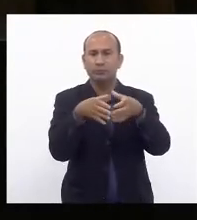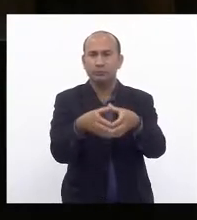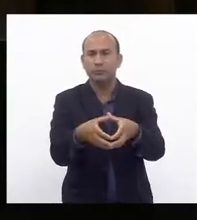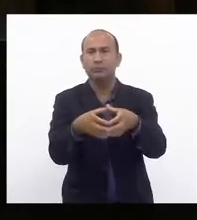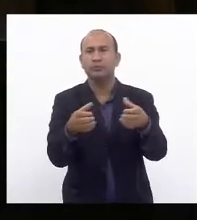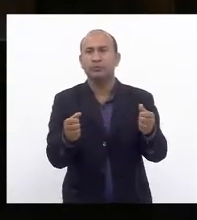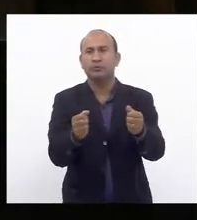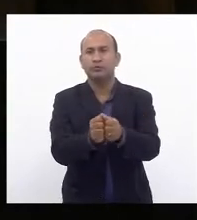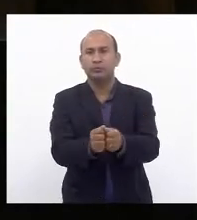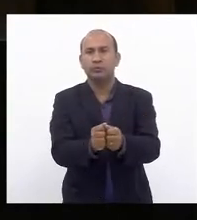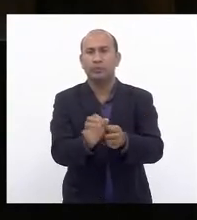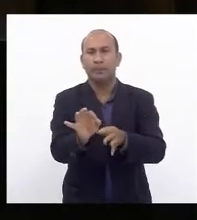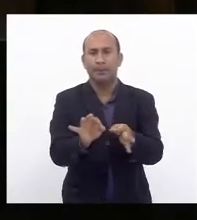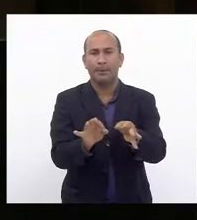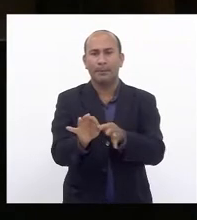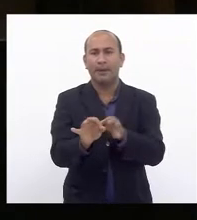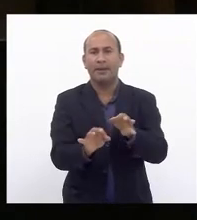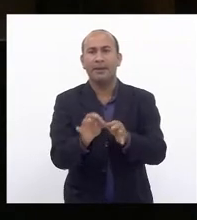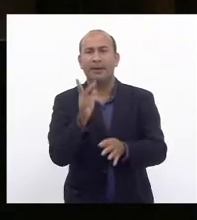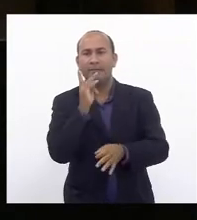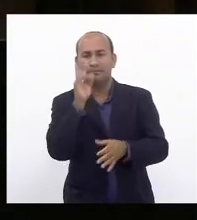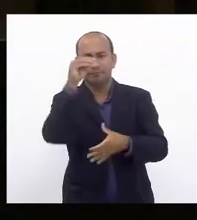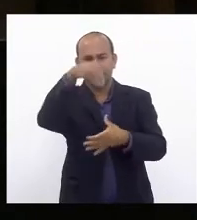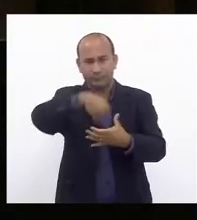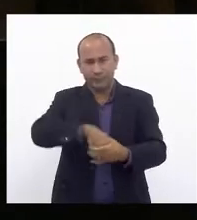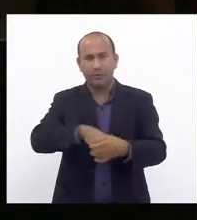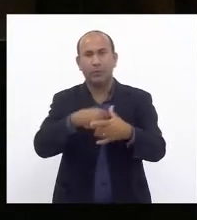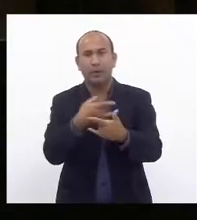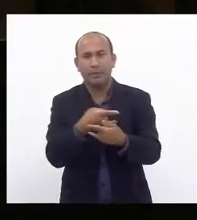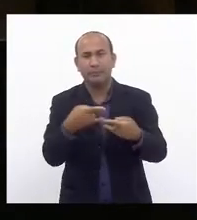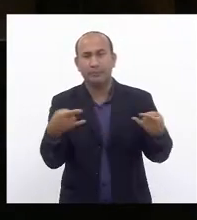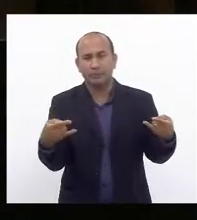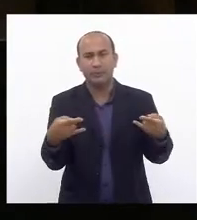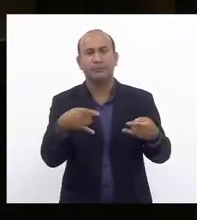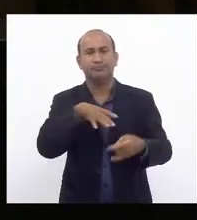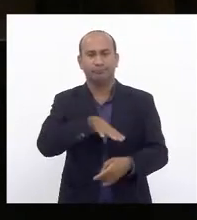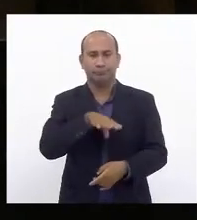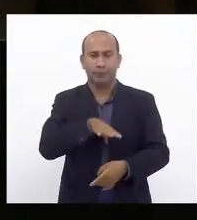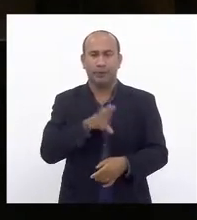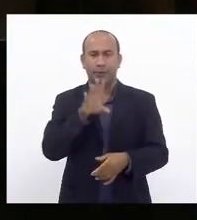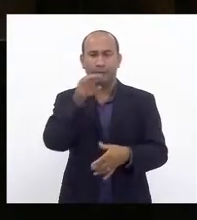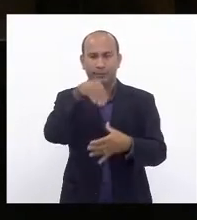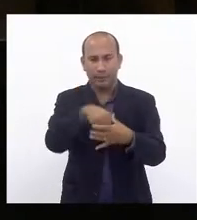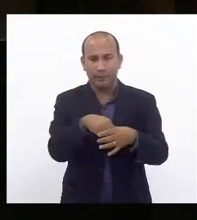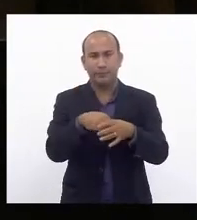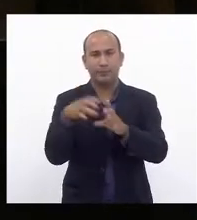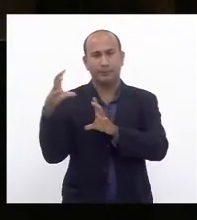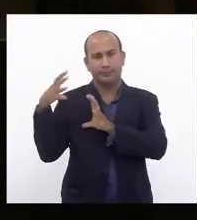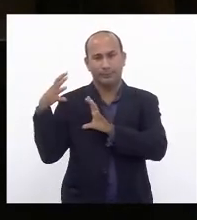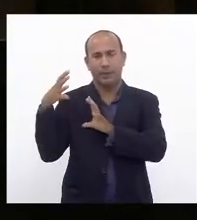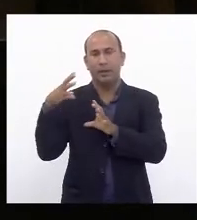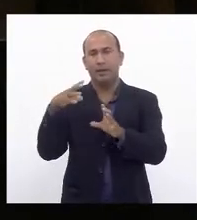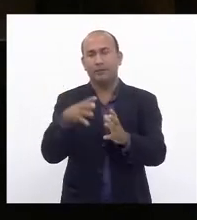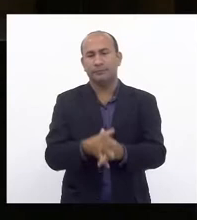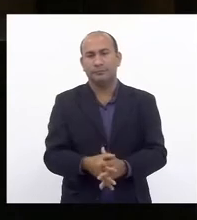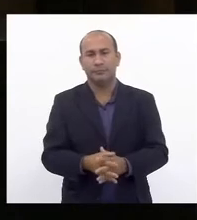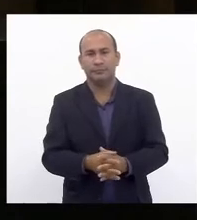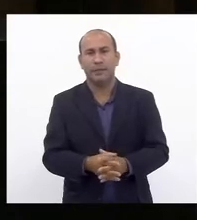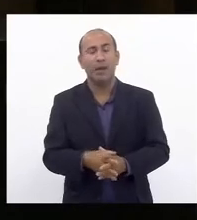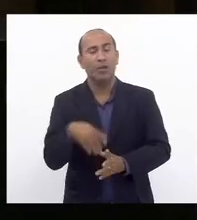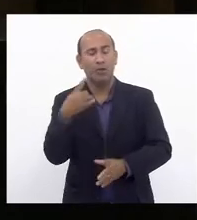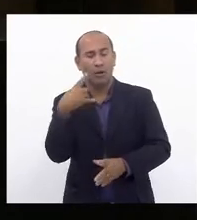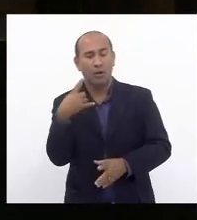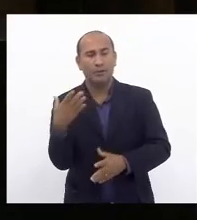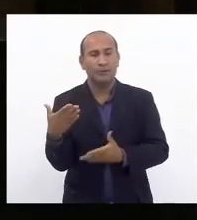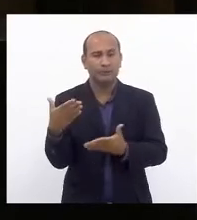que colocava absorventes higiênicos na cesta básica do Estado. Então, essa é uma temática que a gente também vem